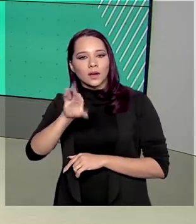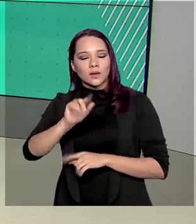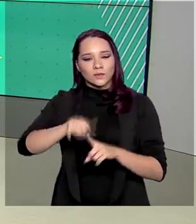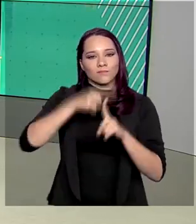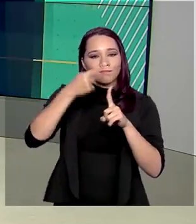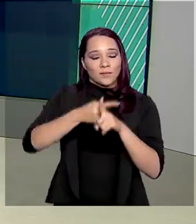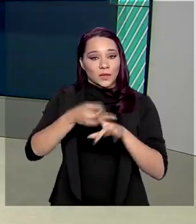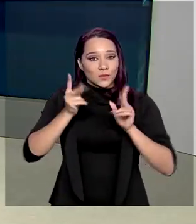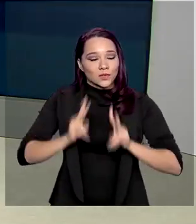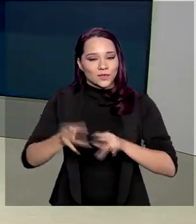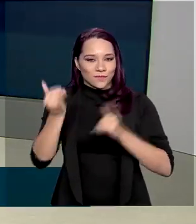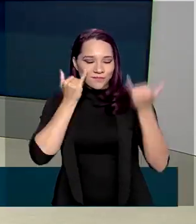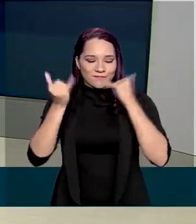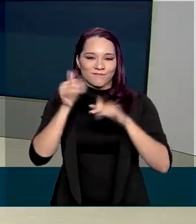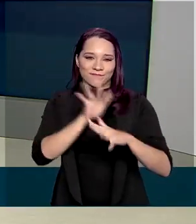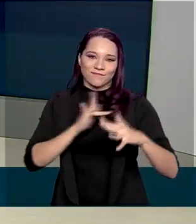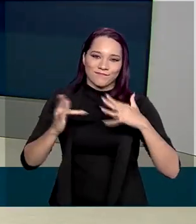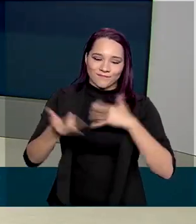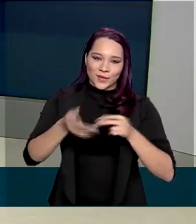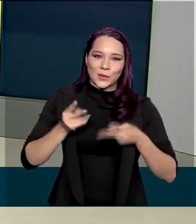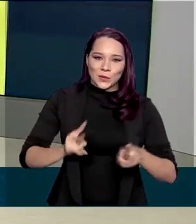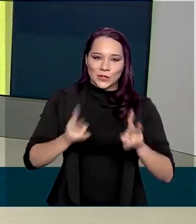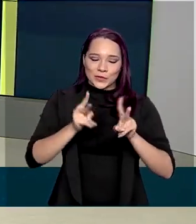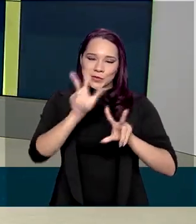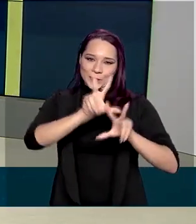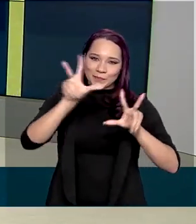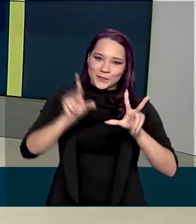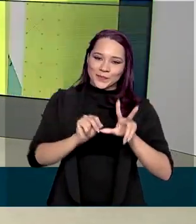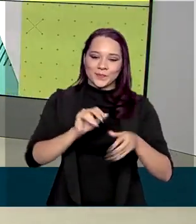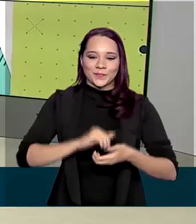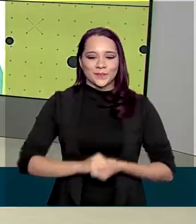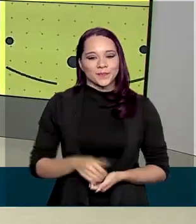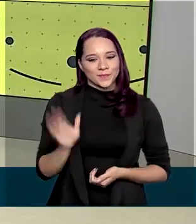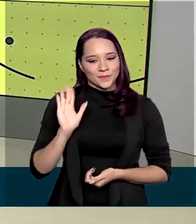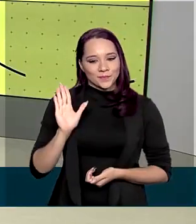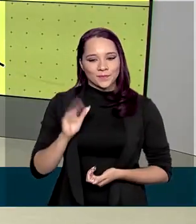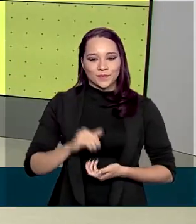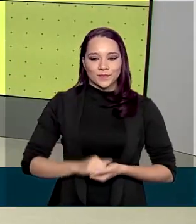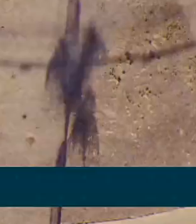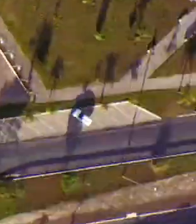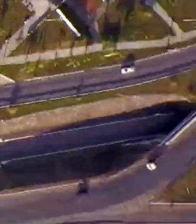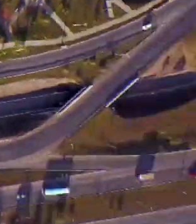Siga bem informado pelas nossas redes sociais e continue com a TV Brasil. Até mais.